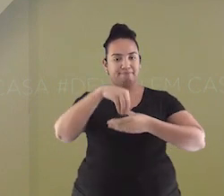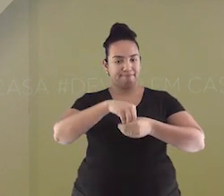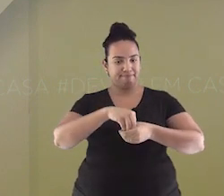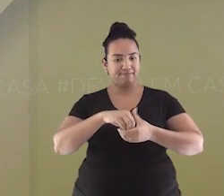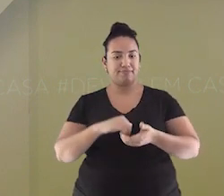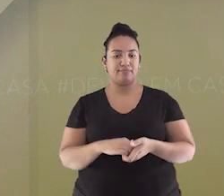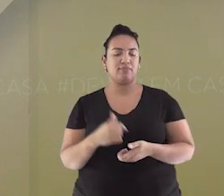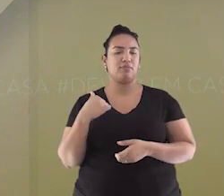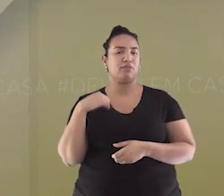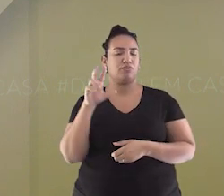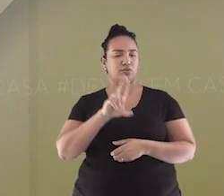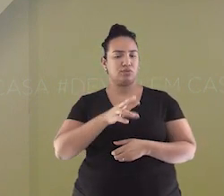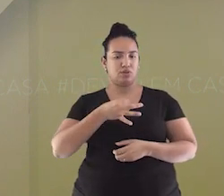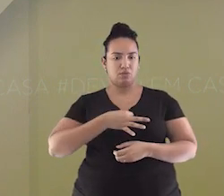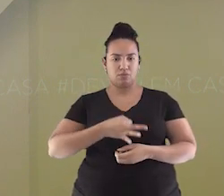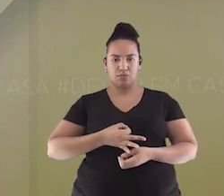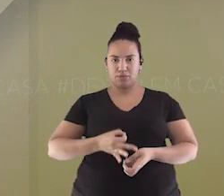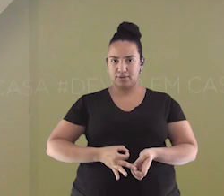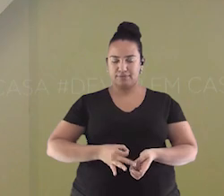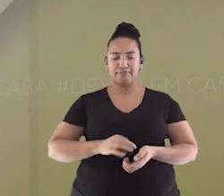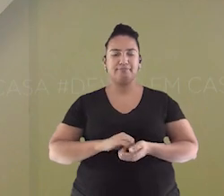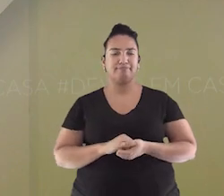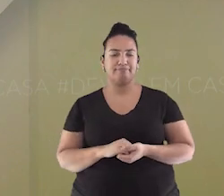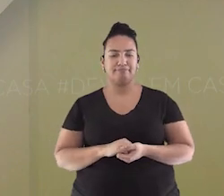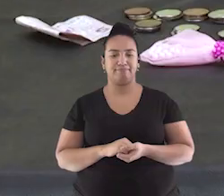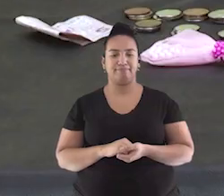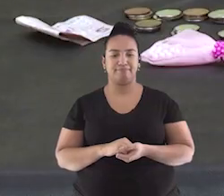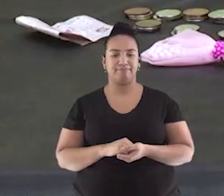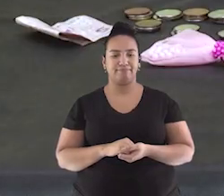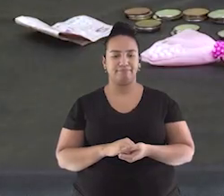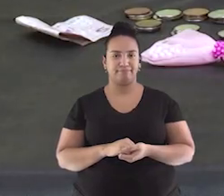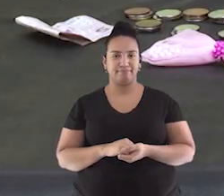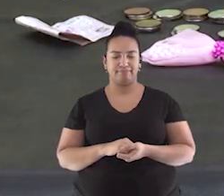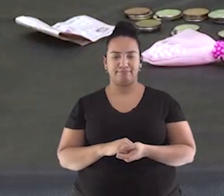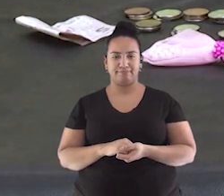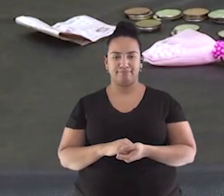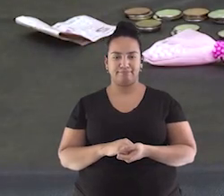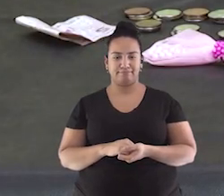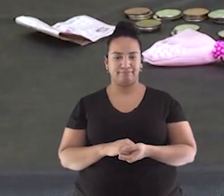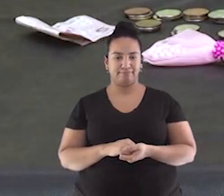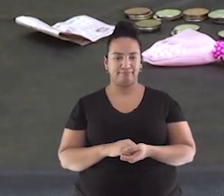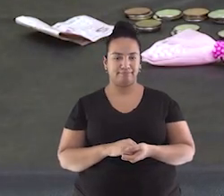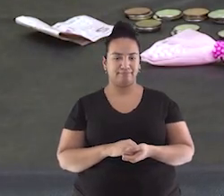alguns botões e uma fita. Fiz um lacinho.